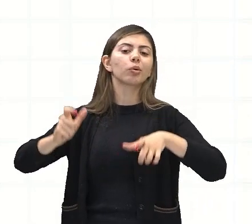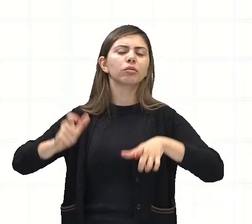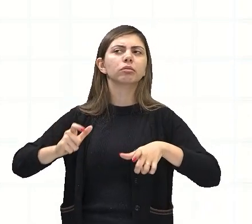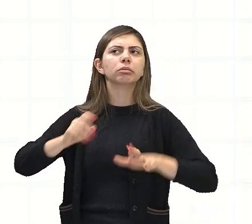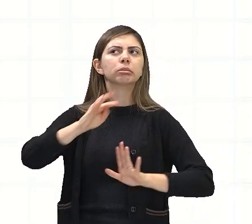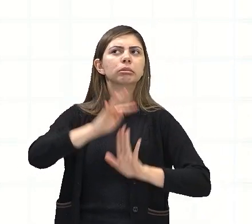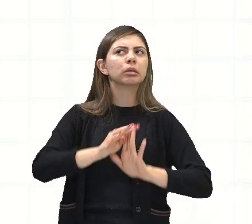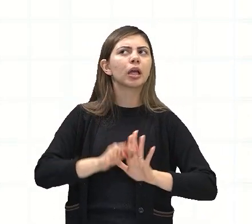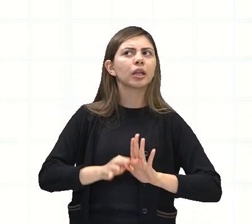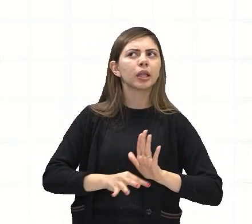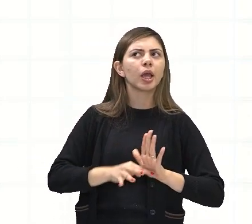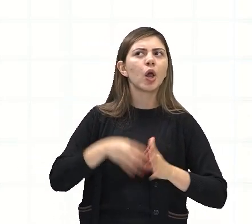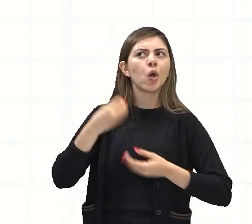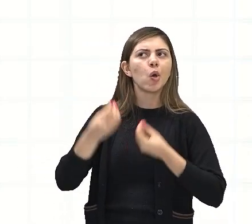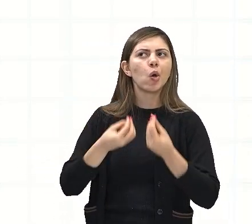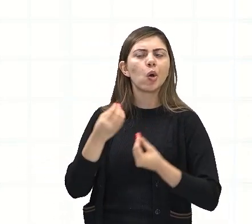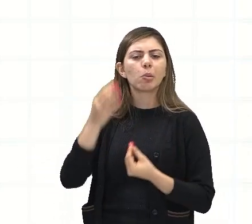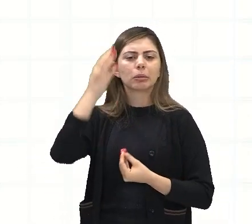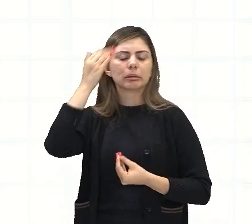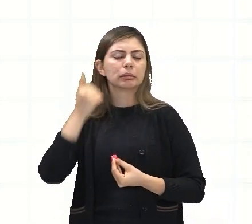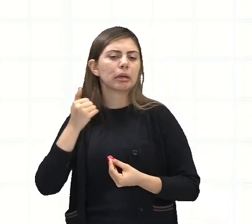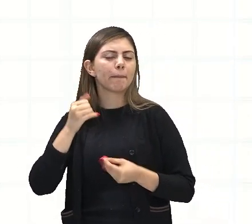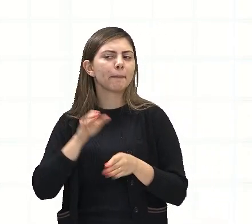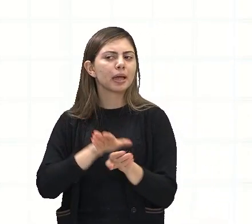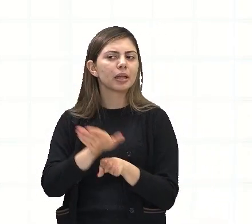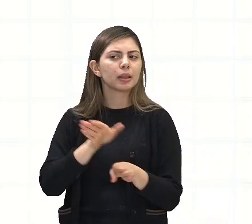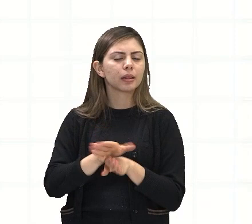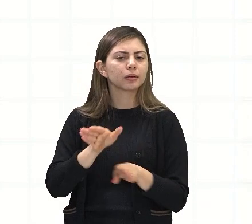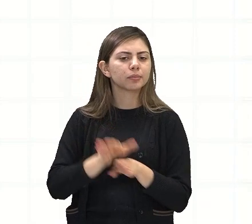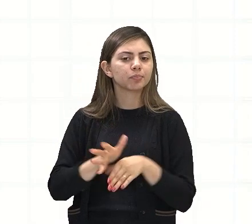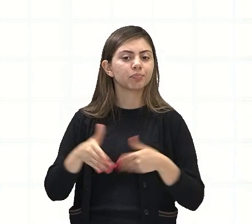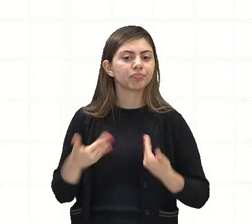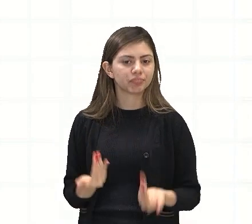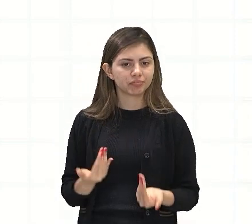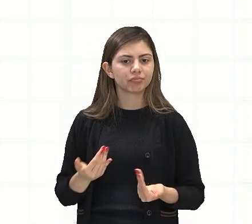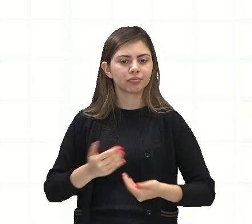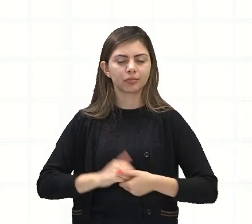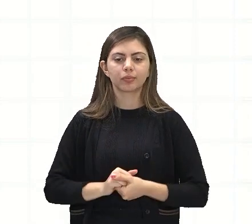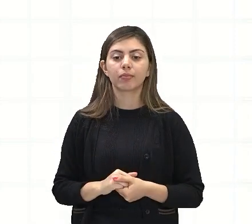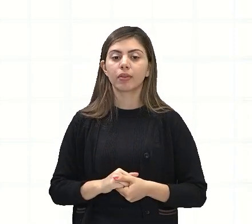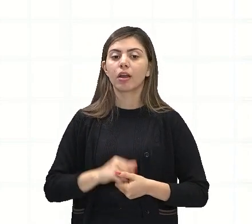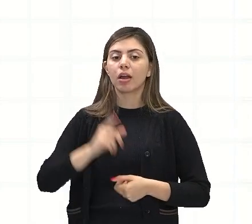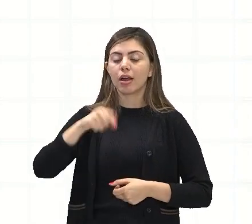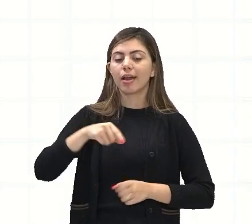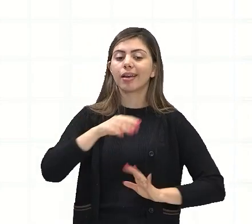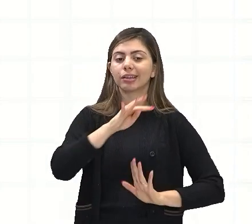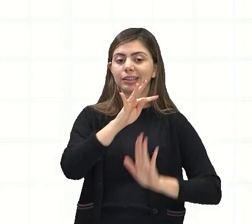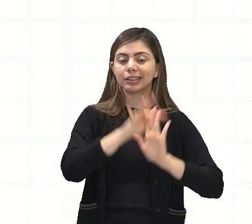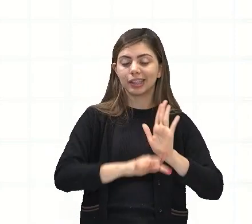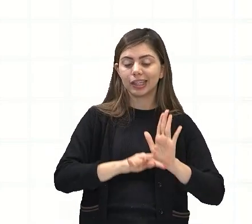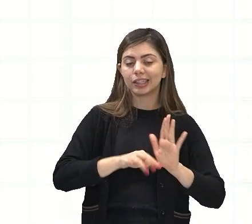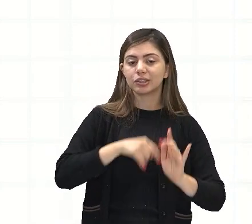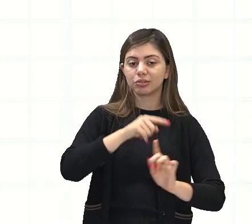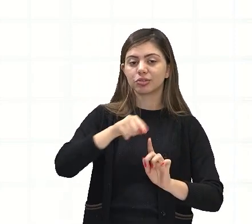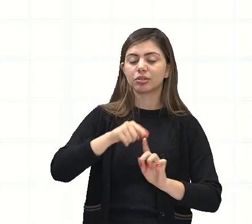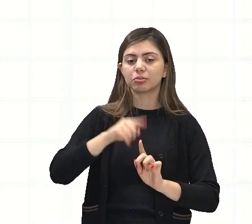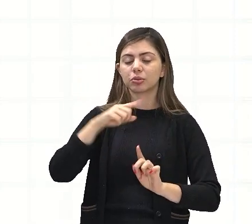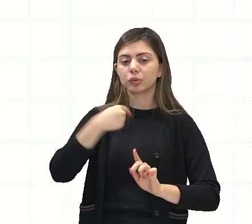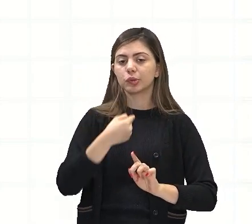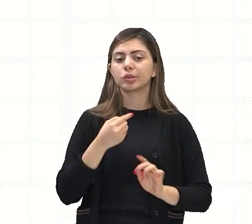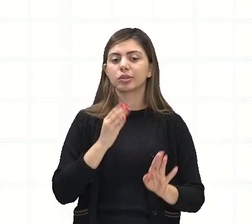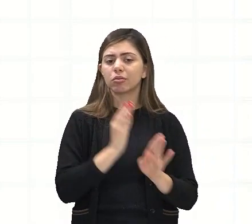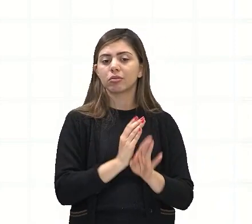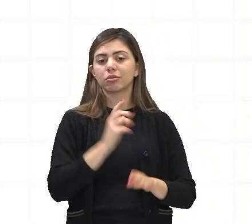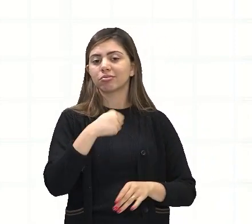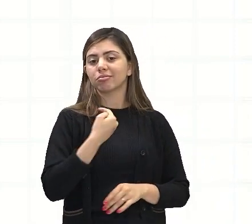eu encontro esse tipo textual? Esse tipo textual, essa tipologia textual, eu encontro no meu dia